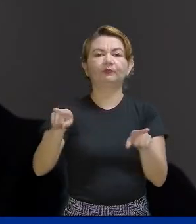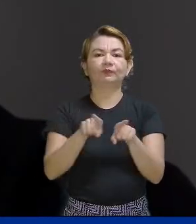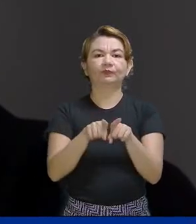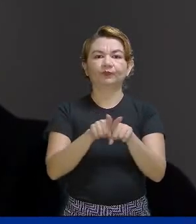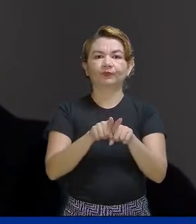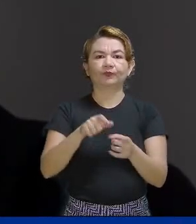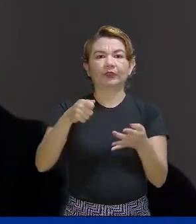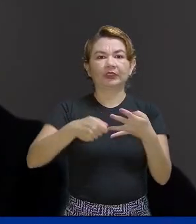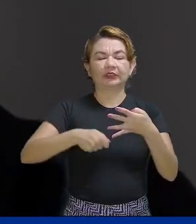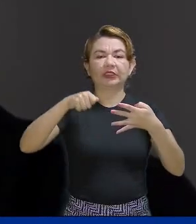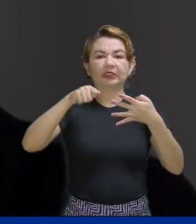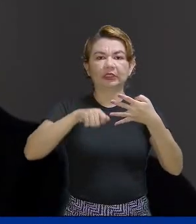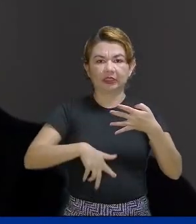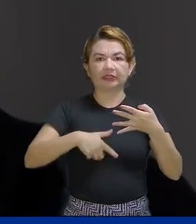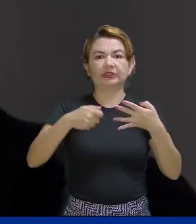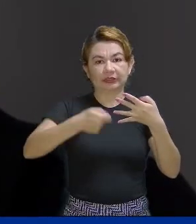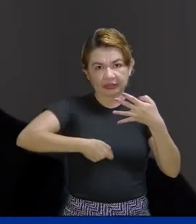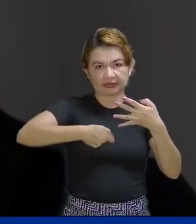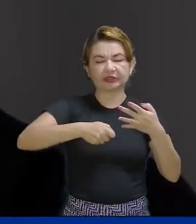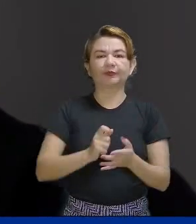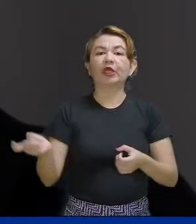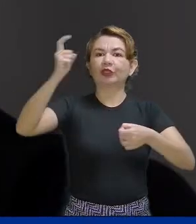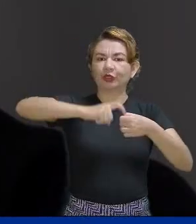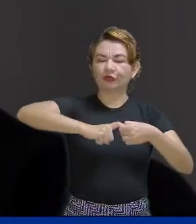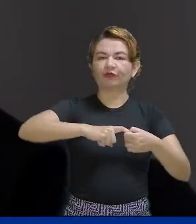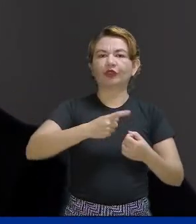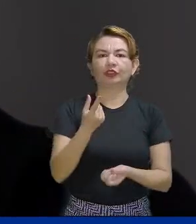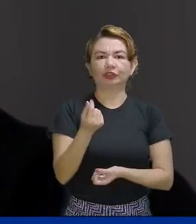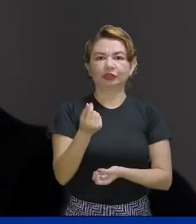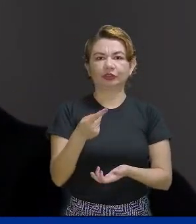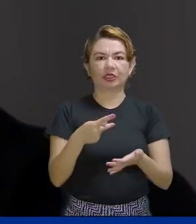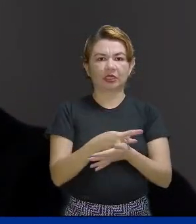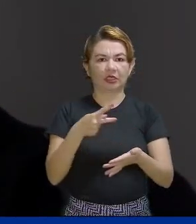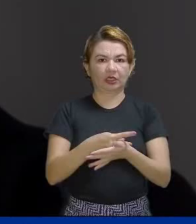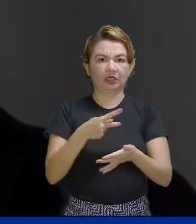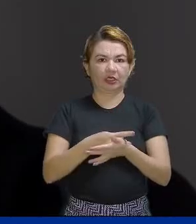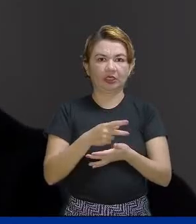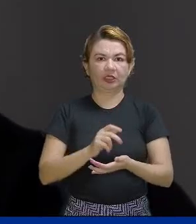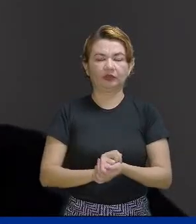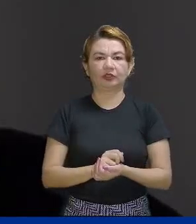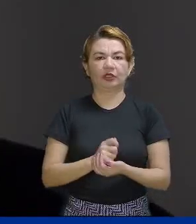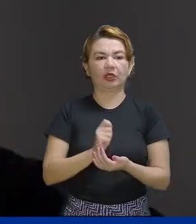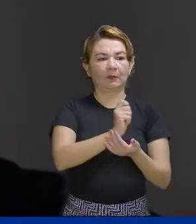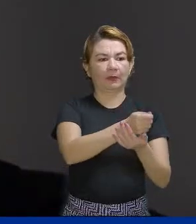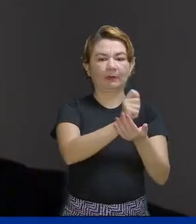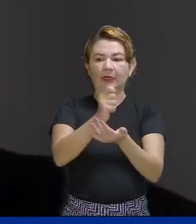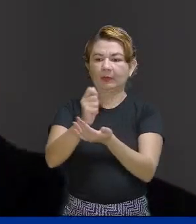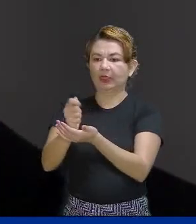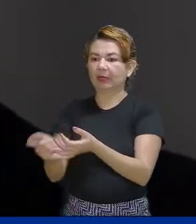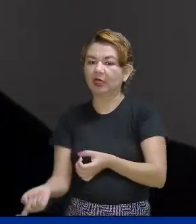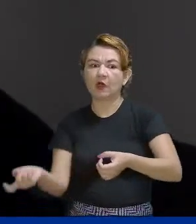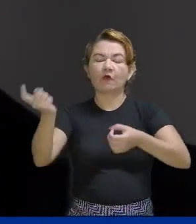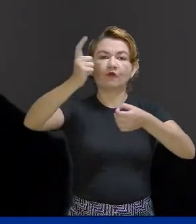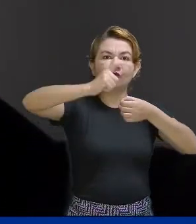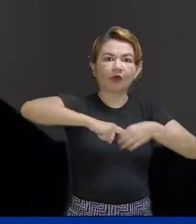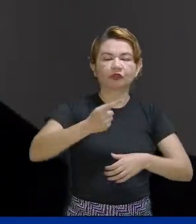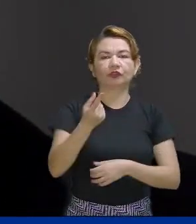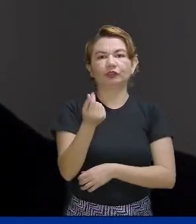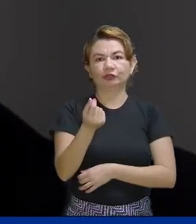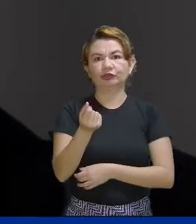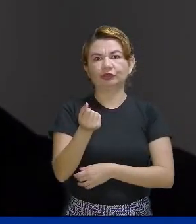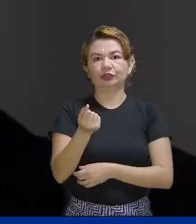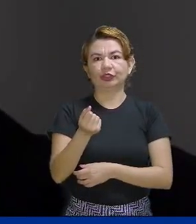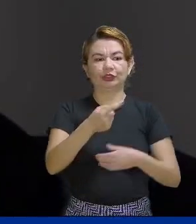a sentença recorrida que determinou a devolução dos recursos irregularmente empregados nas candidaturas proporcionais de